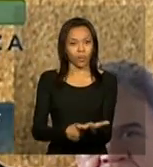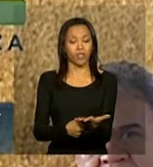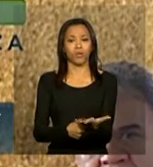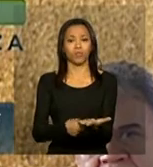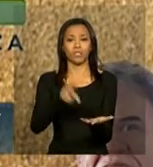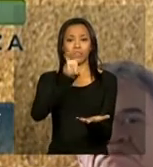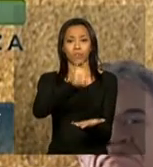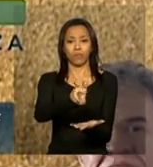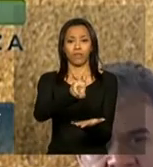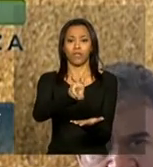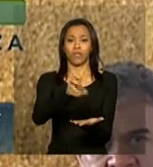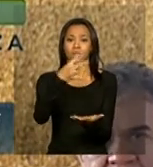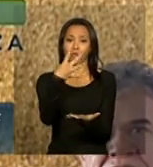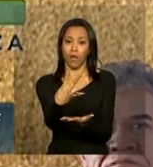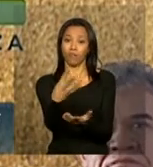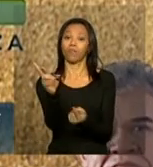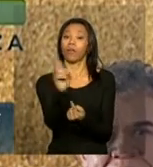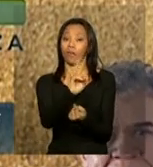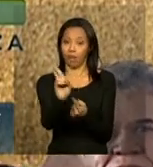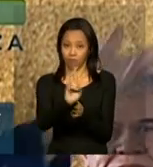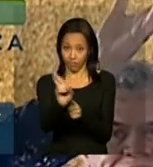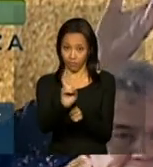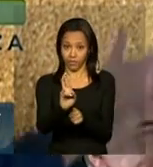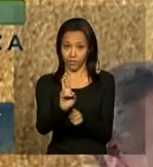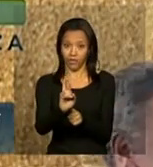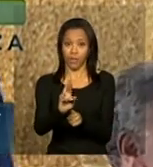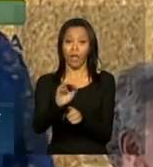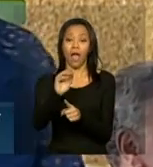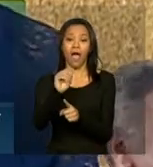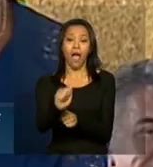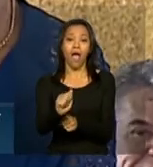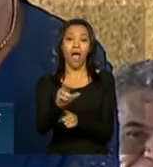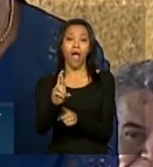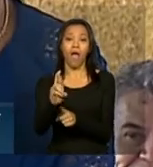R$ 54,00 a arroba.